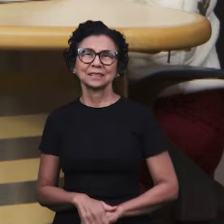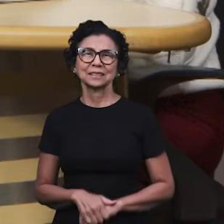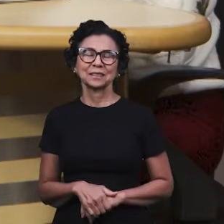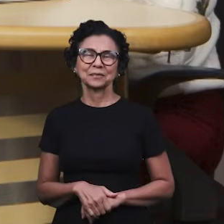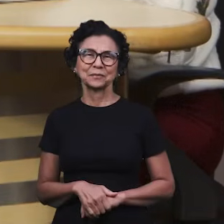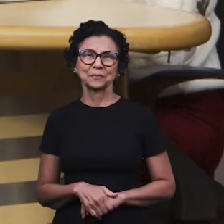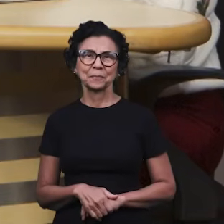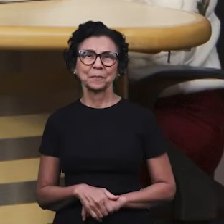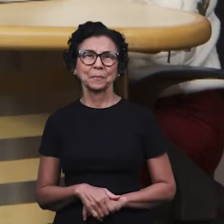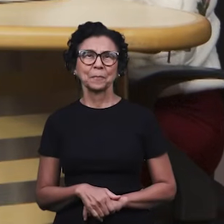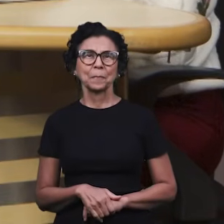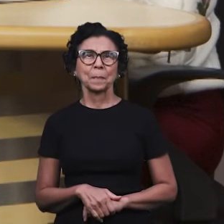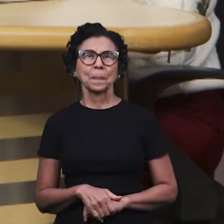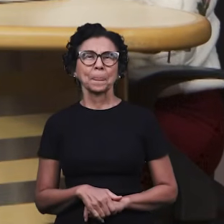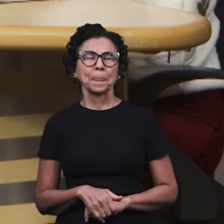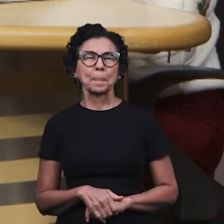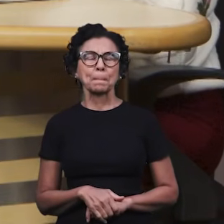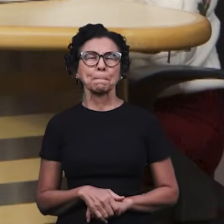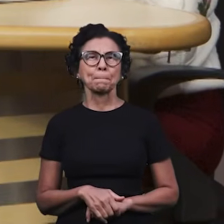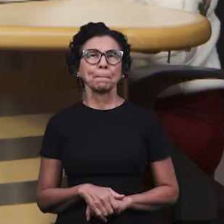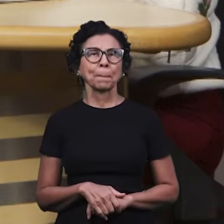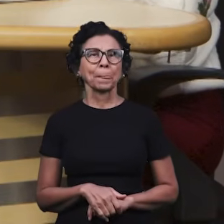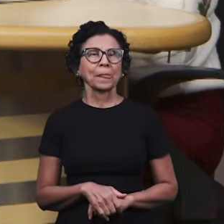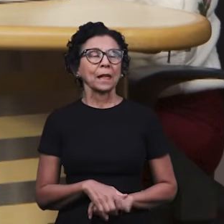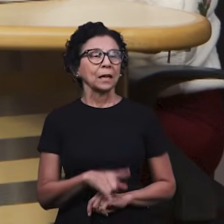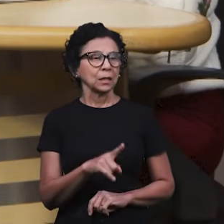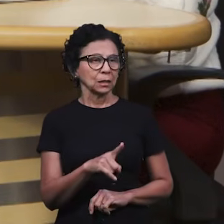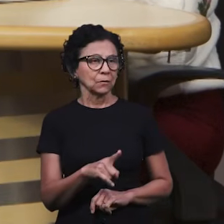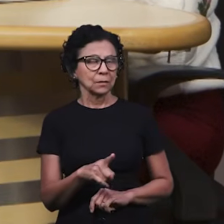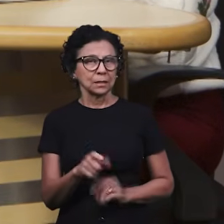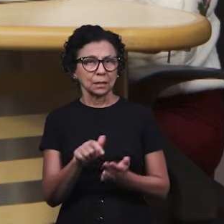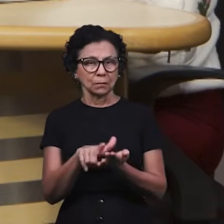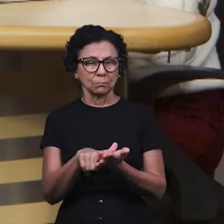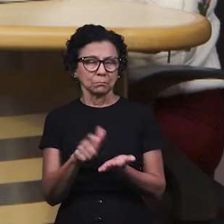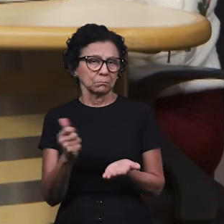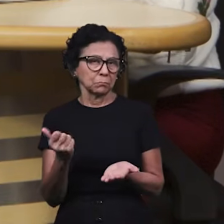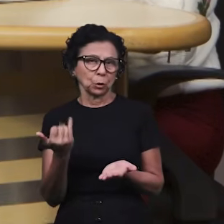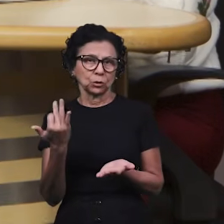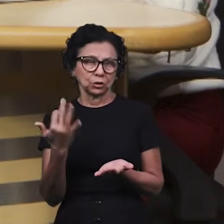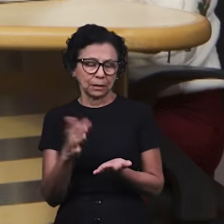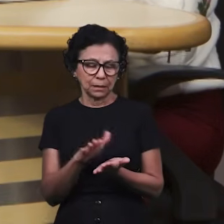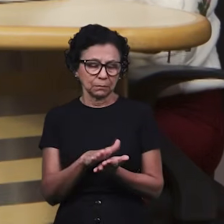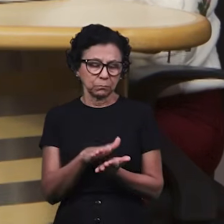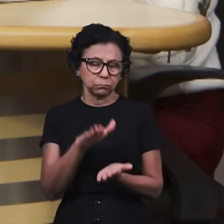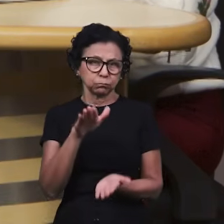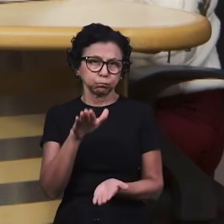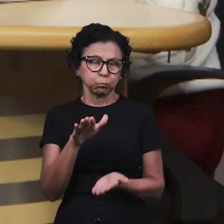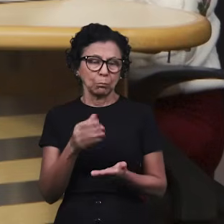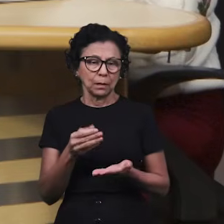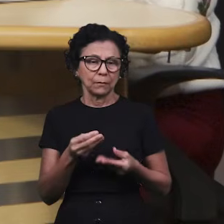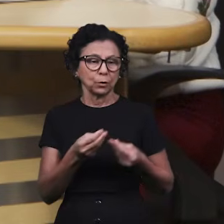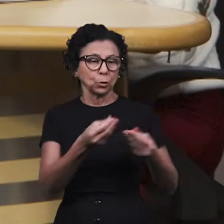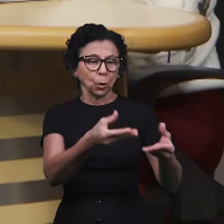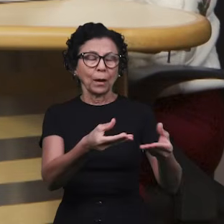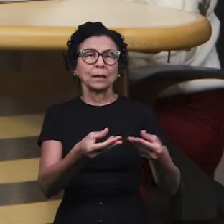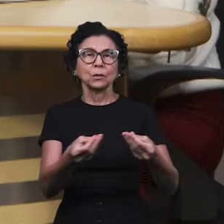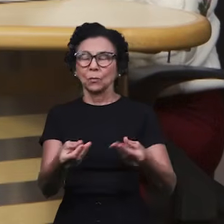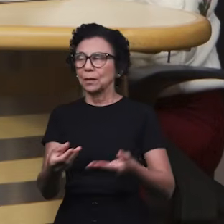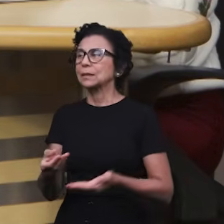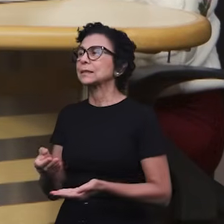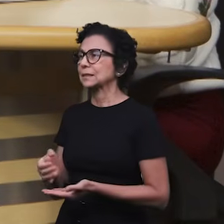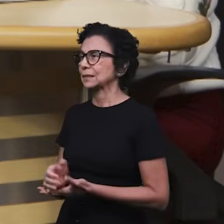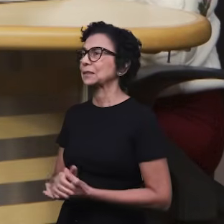Esse recurso, então, você leva numa quantidade para doar? Isso. Nós fazemos ali a impressão. Nós temos até